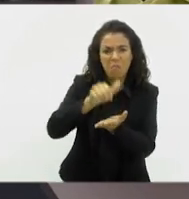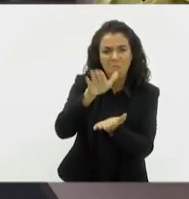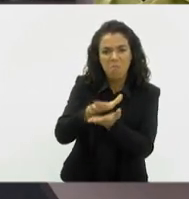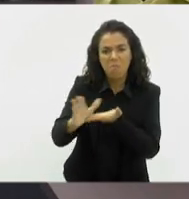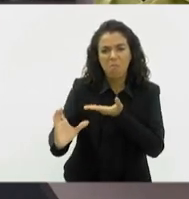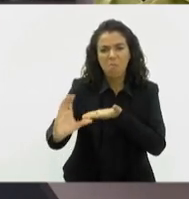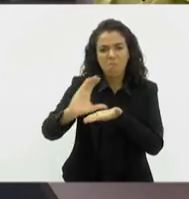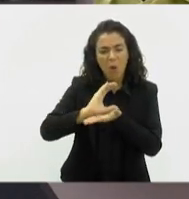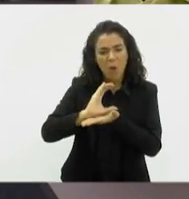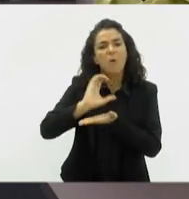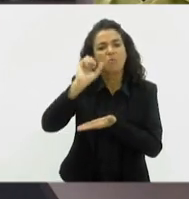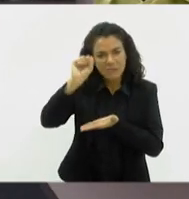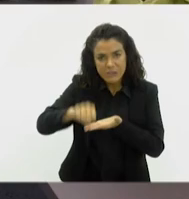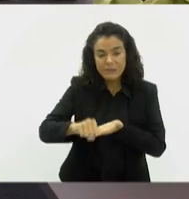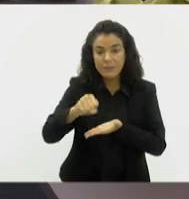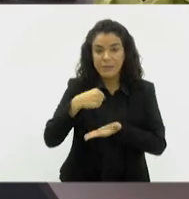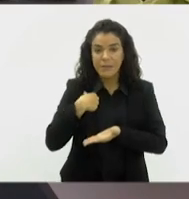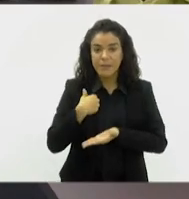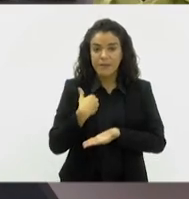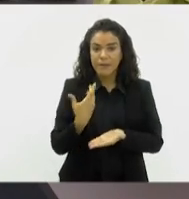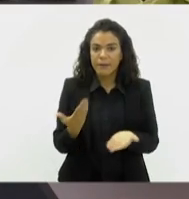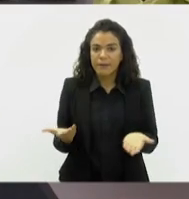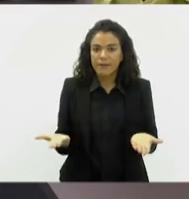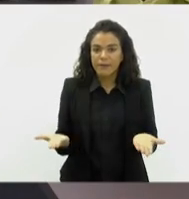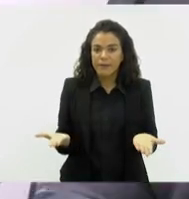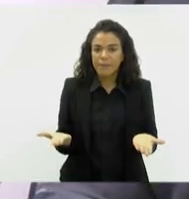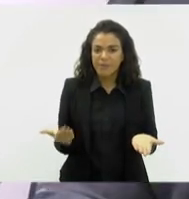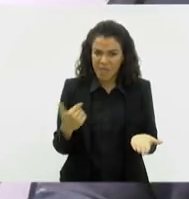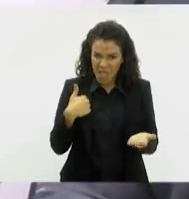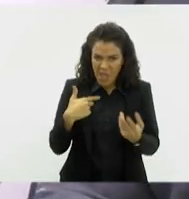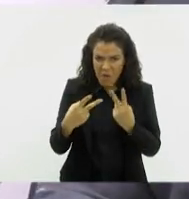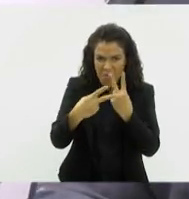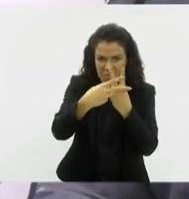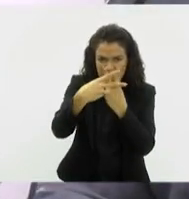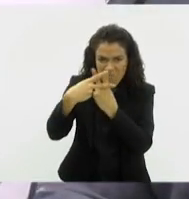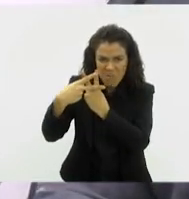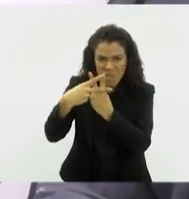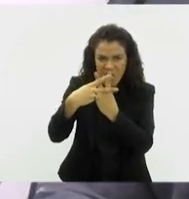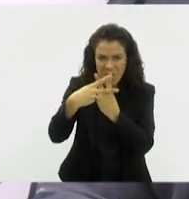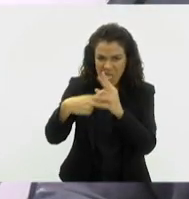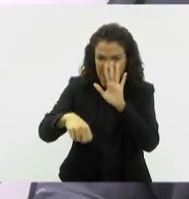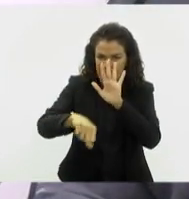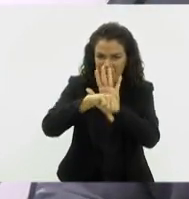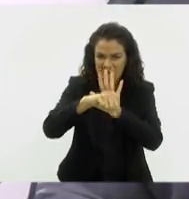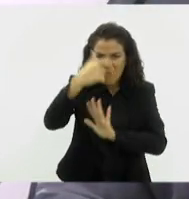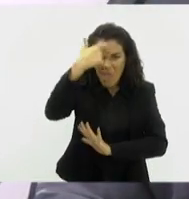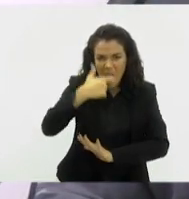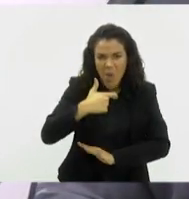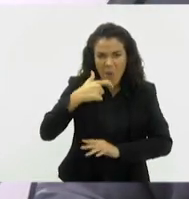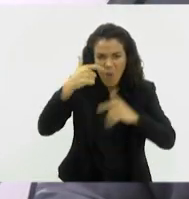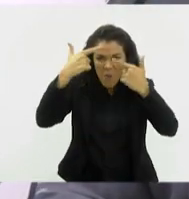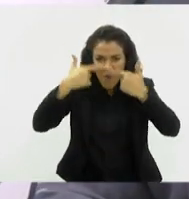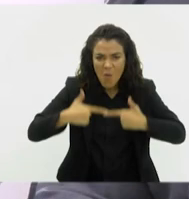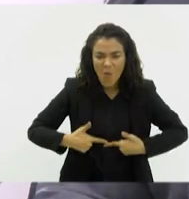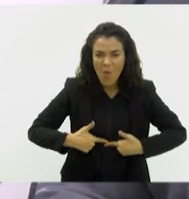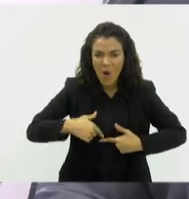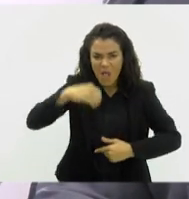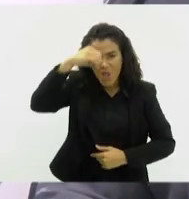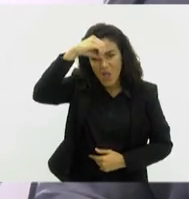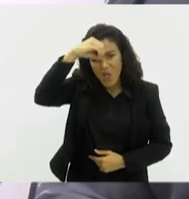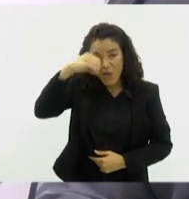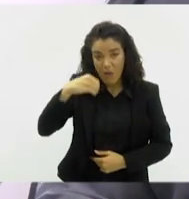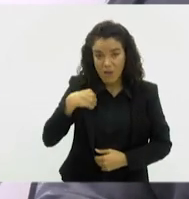nunca, eu participar de um cárcere, né, pelo crime que eu não cometi, e após a